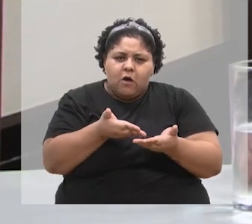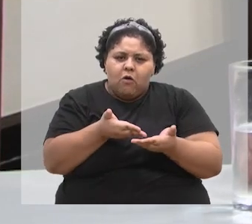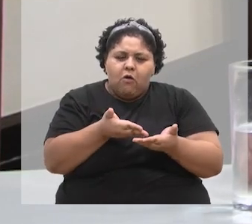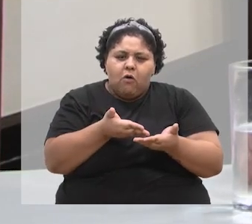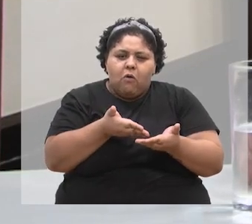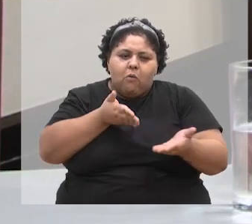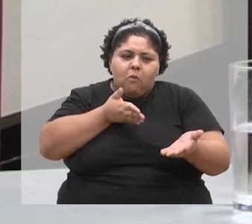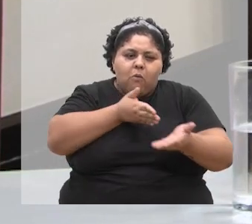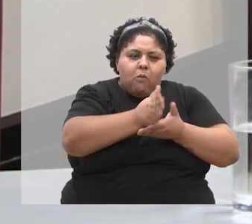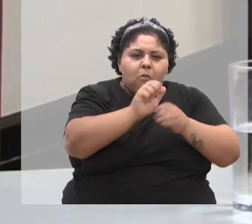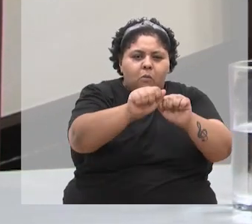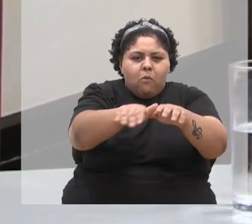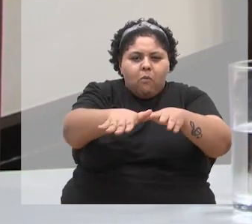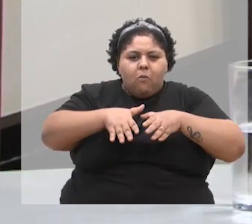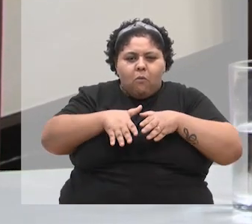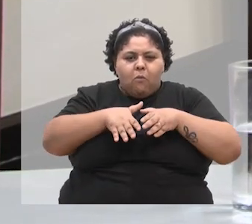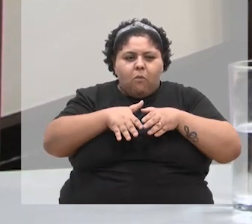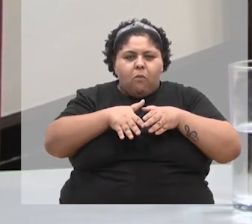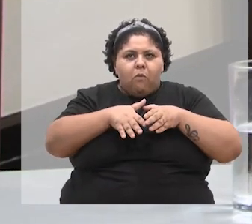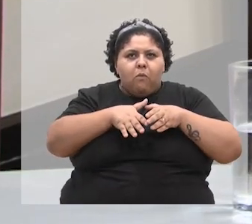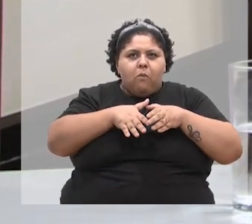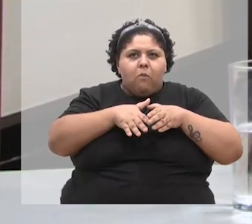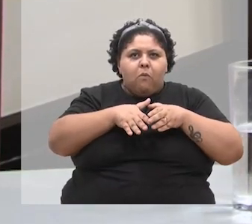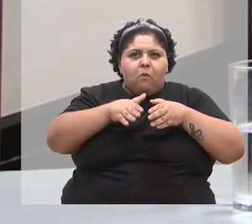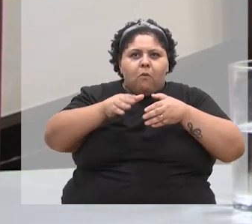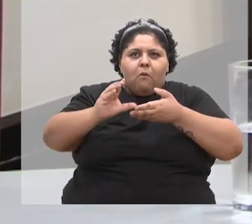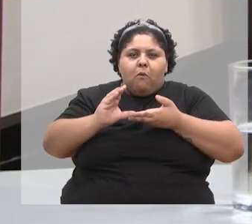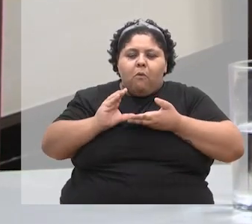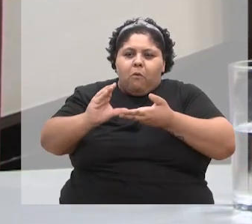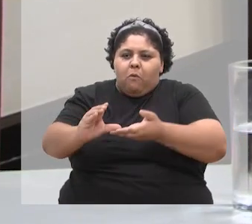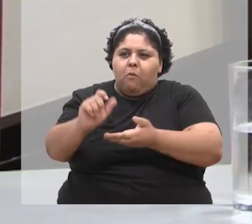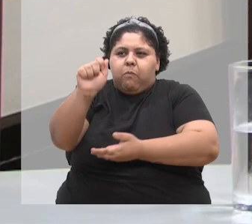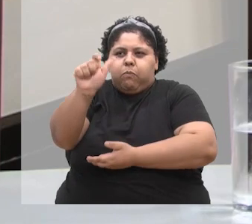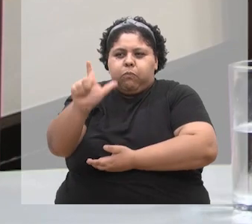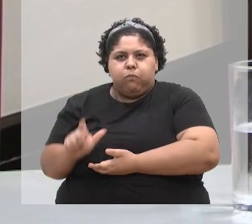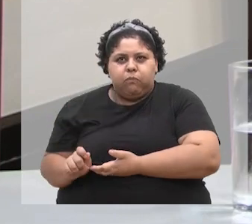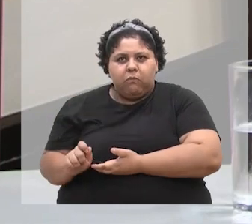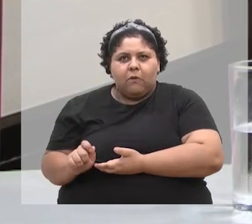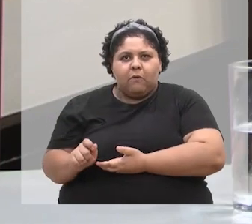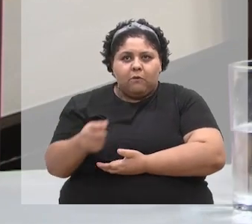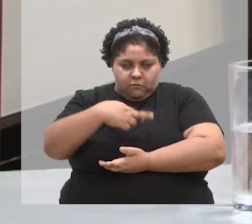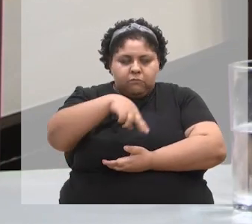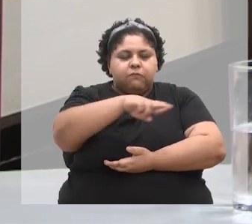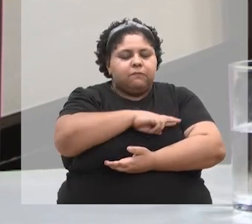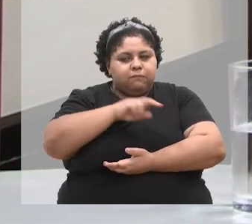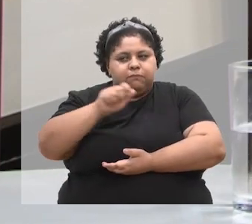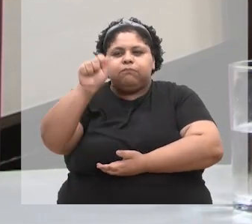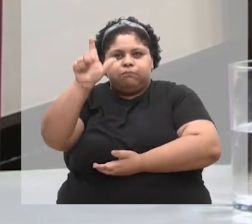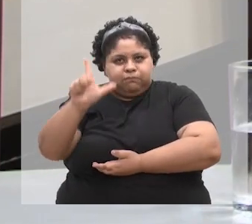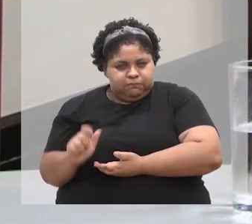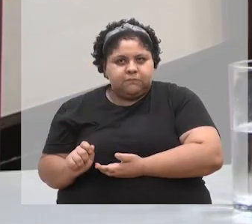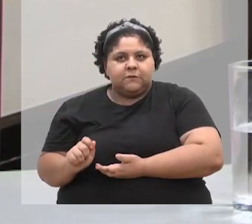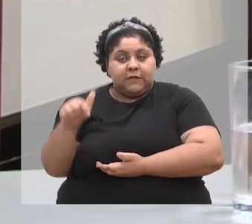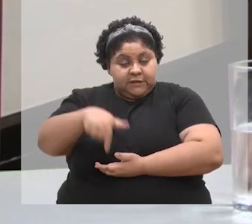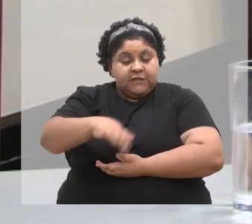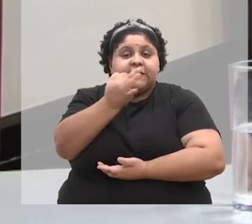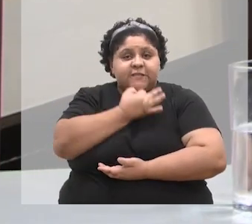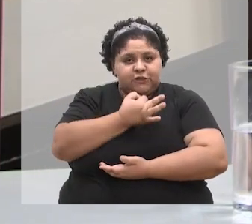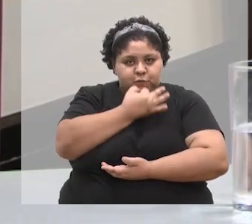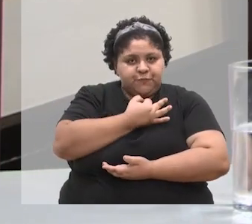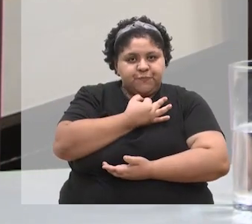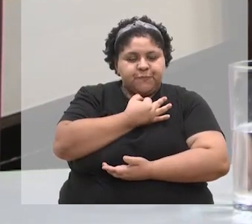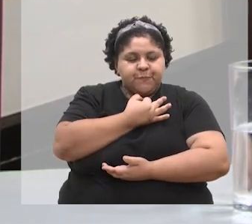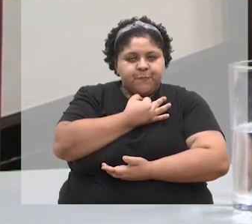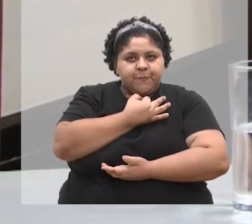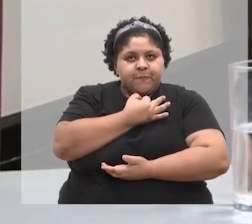recente, que foi a aprovação em plenário do Conselho de Matriz Africana, das religiões de matriz